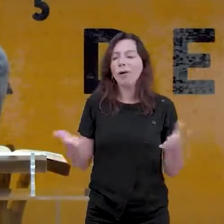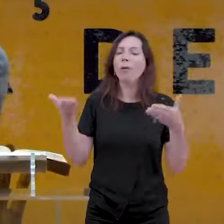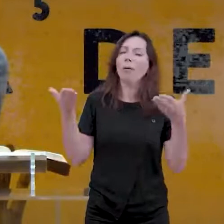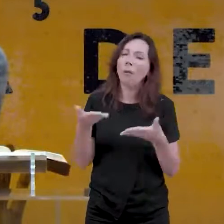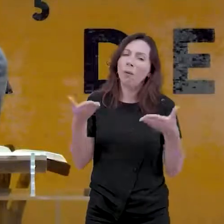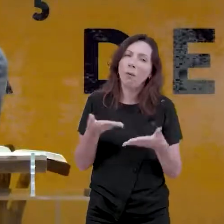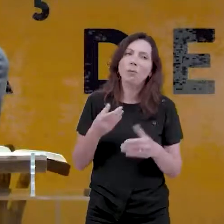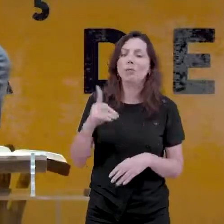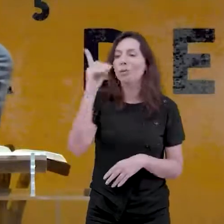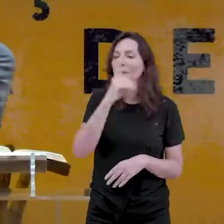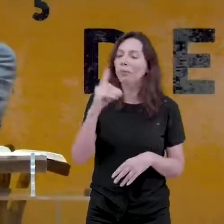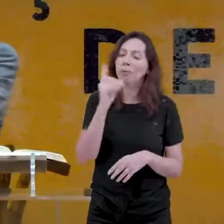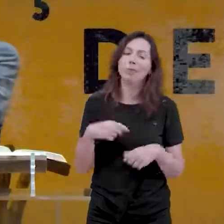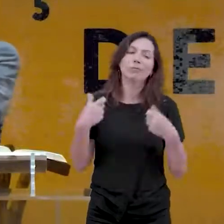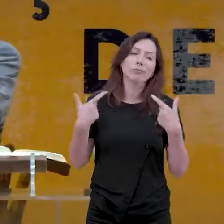igreja.